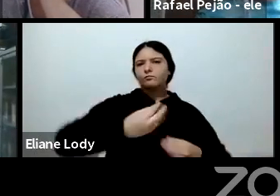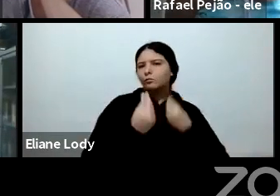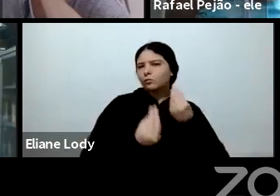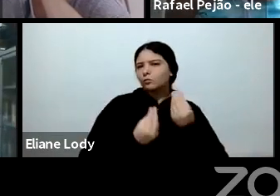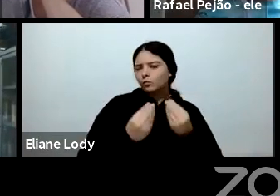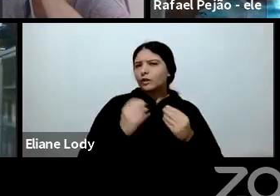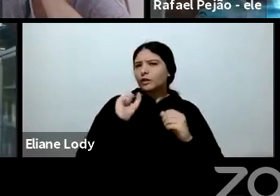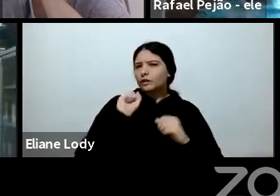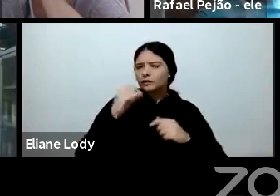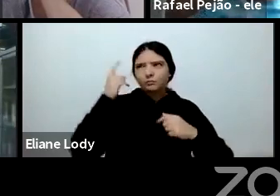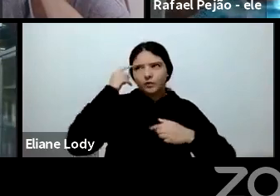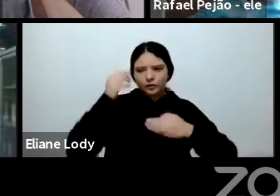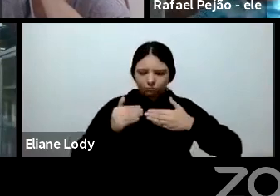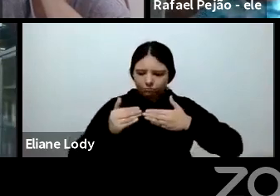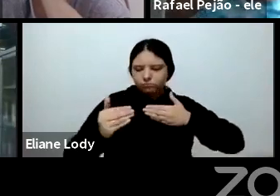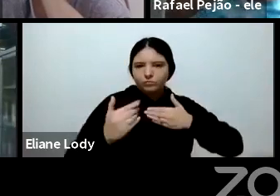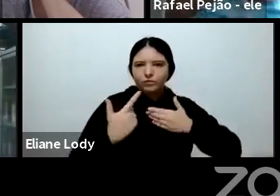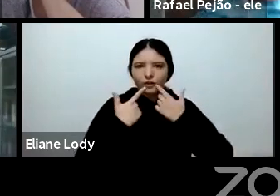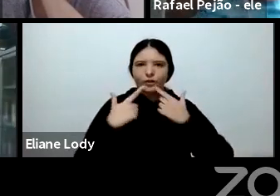partir do funcionamento da linguagem.